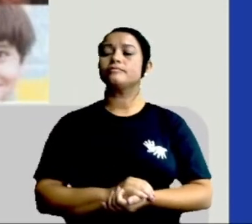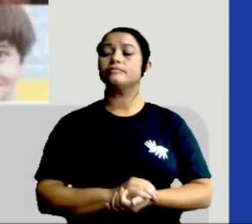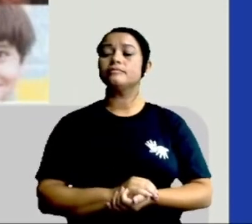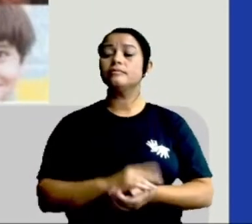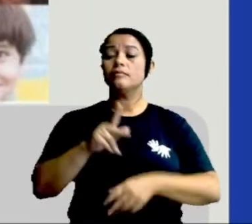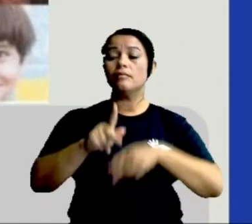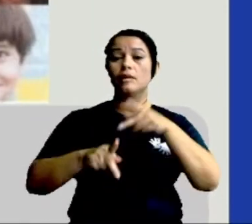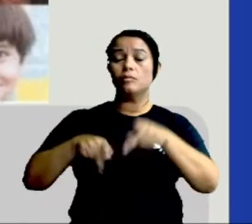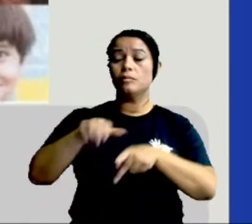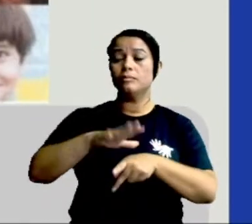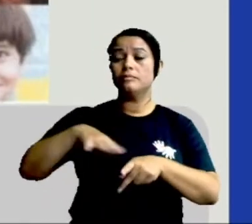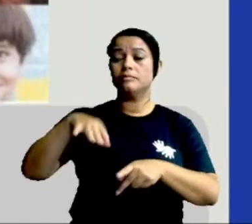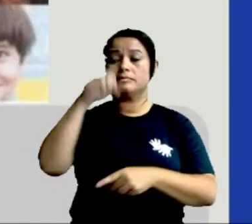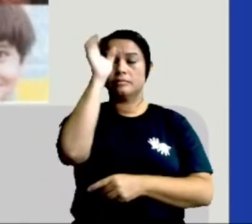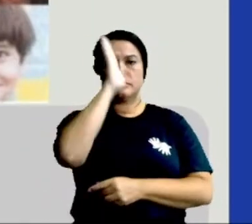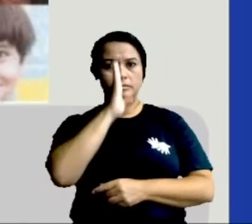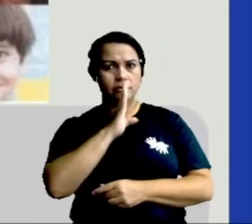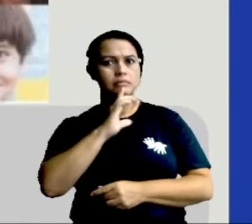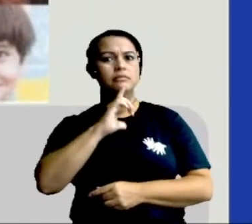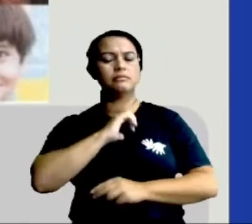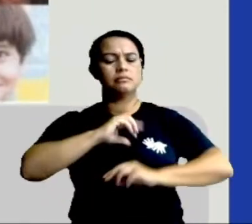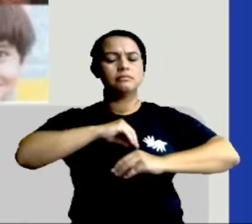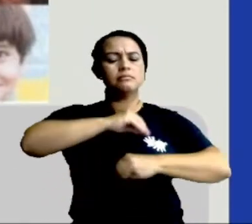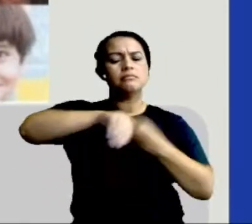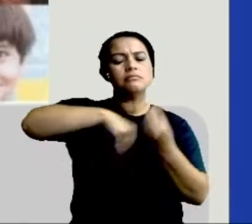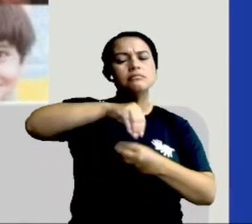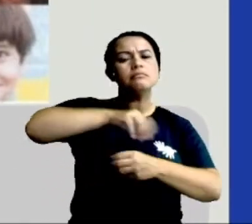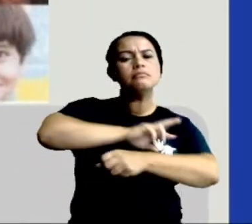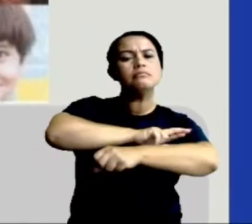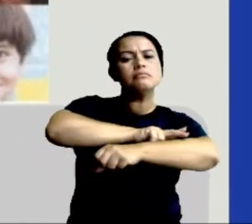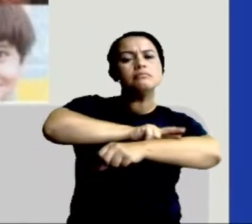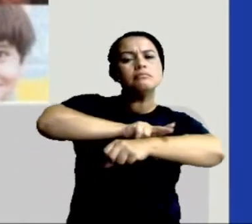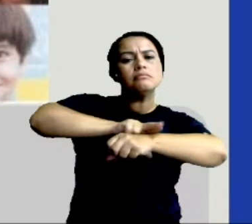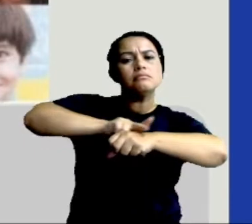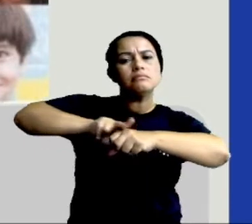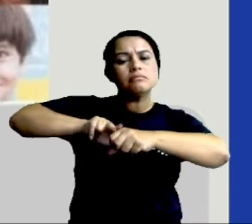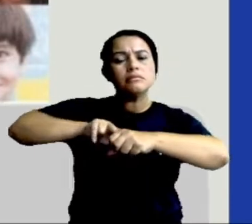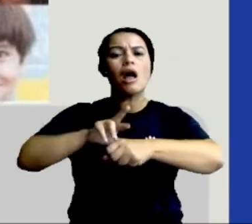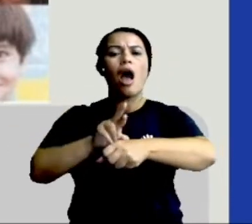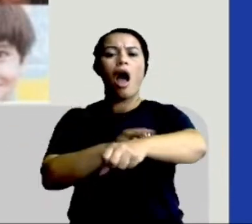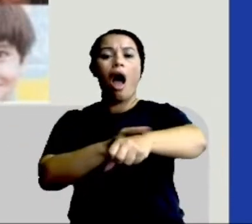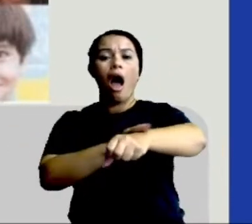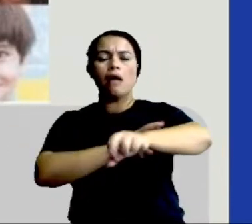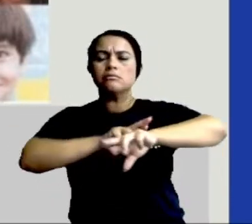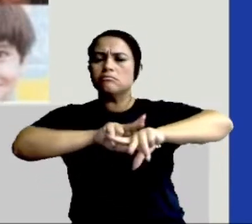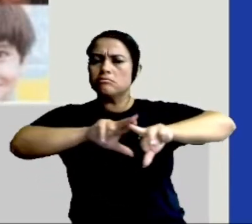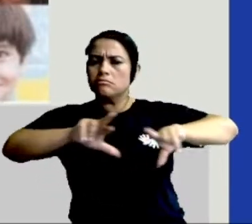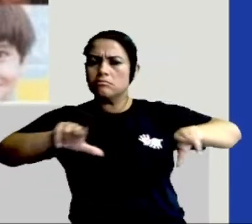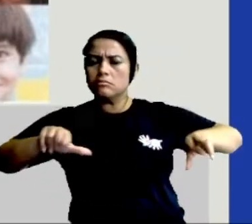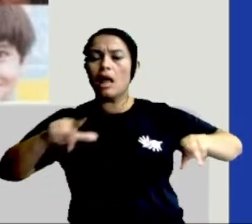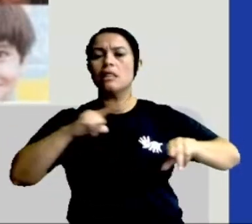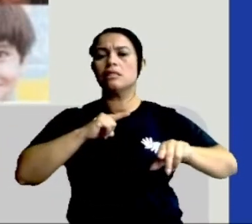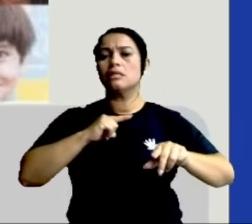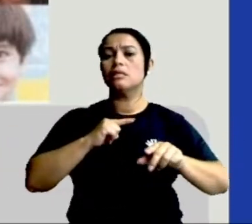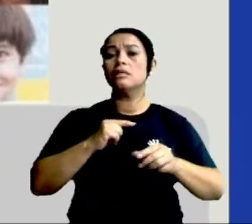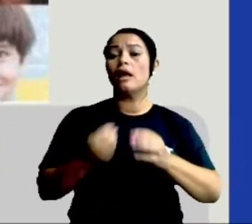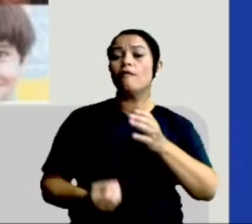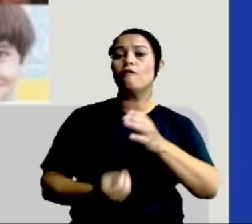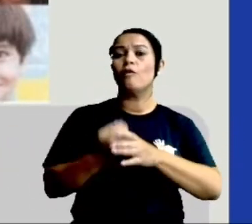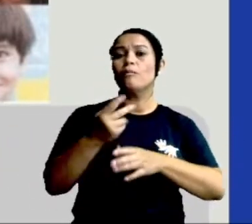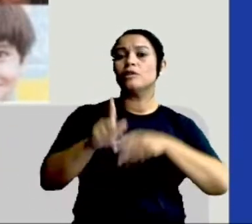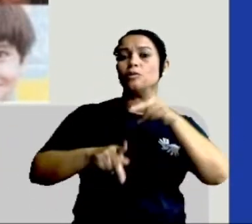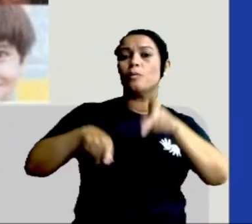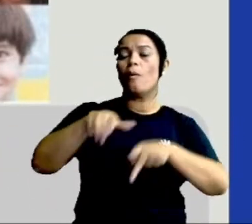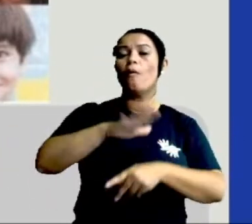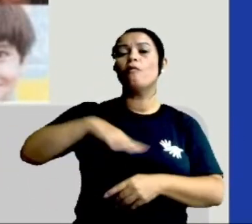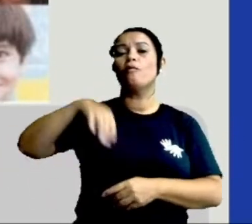A população brasileira é bastante miscigenada. São inúmeras as raças que favorecem a formação do povo